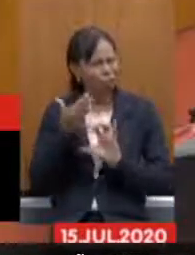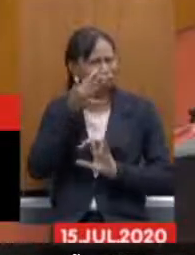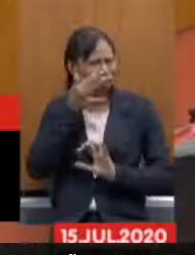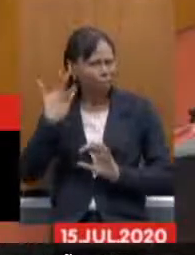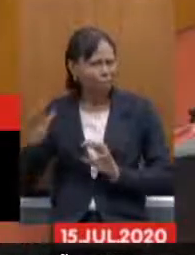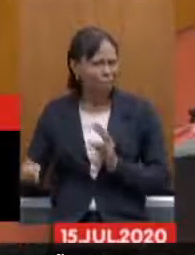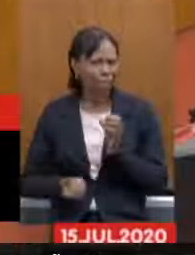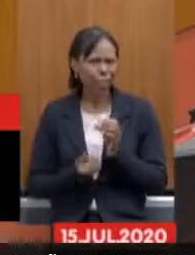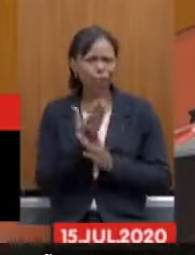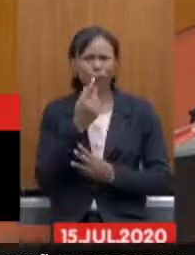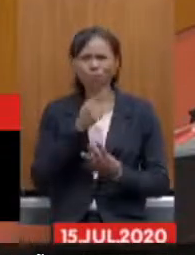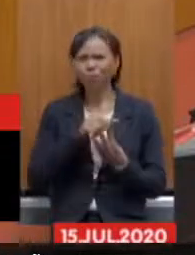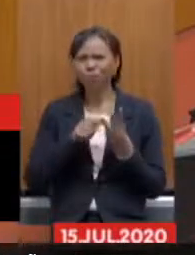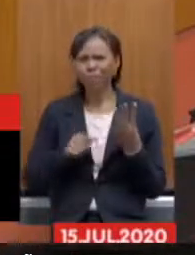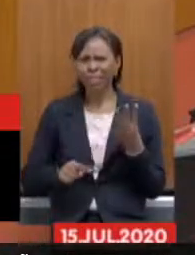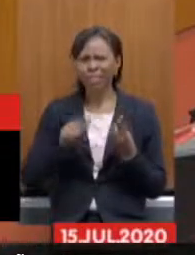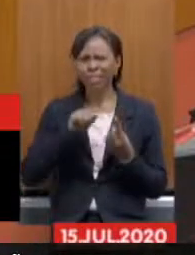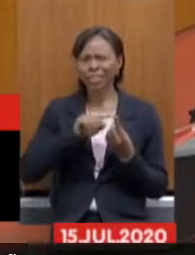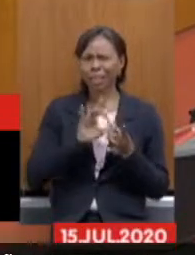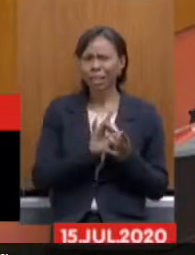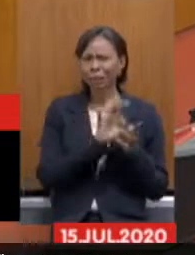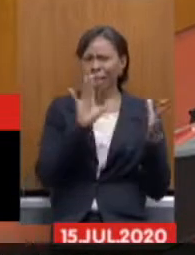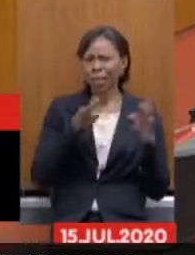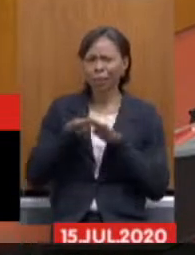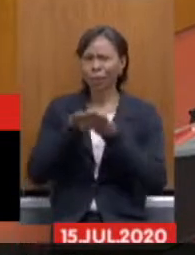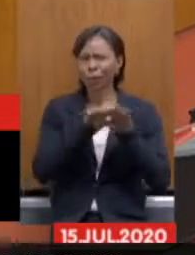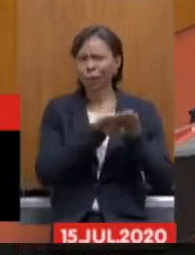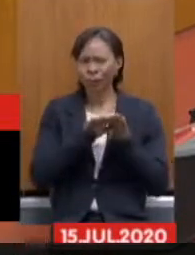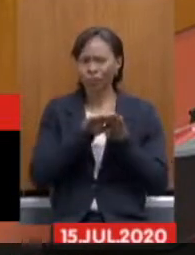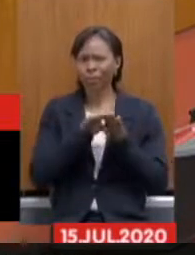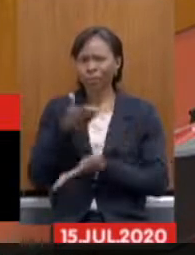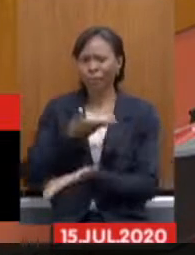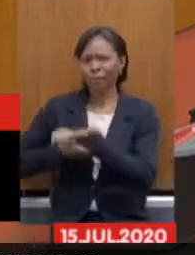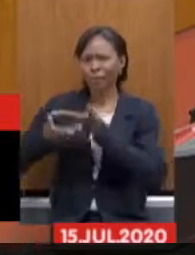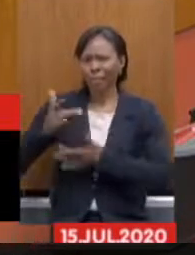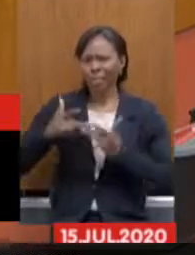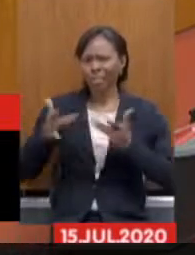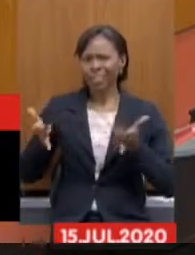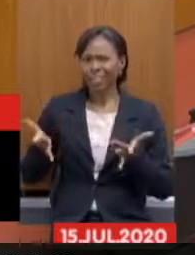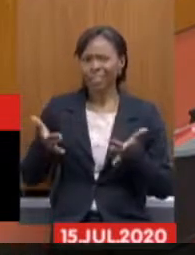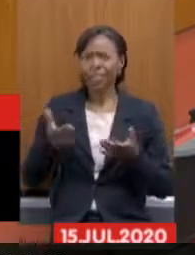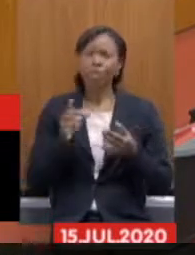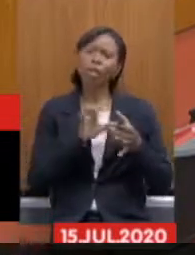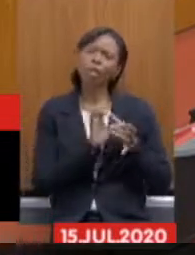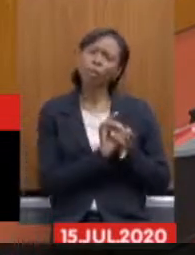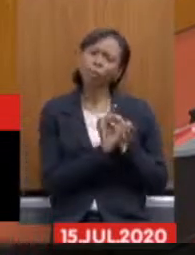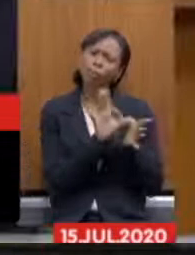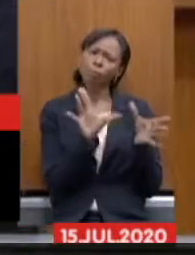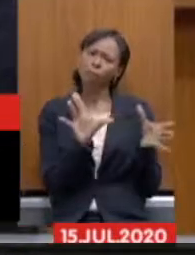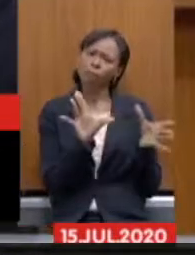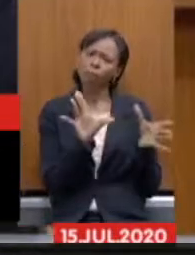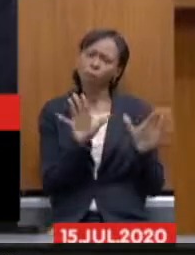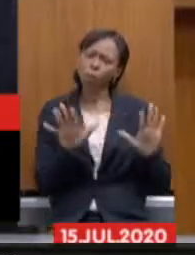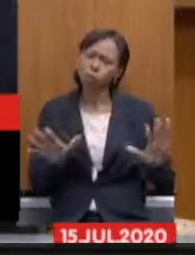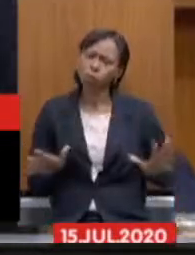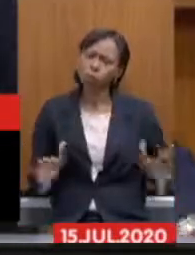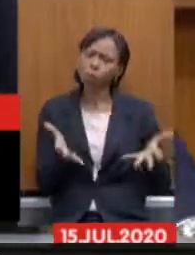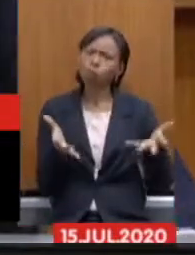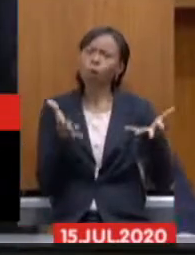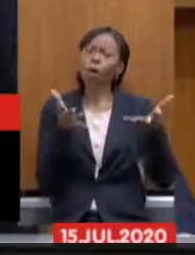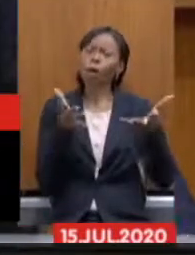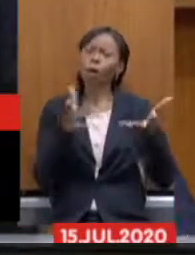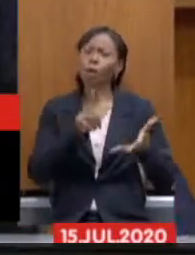tríade liberdade igualdade fraternidade a liberdade ela provocou o surgimento